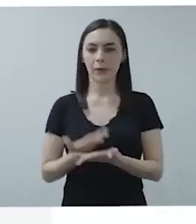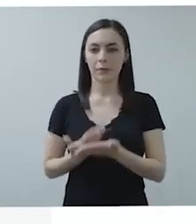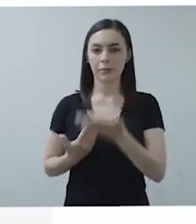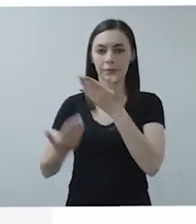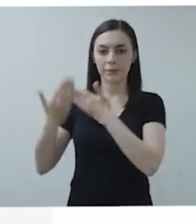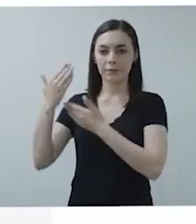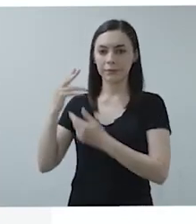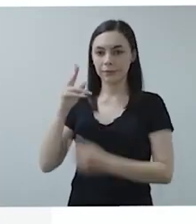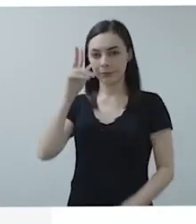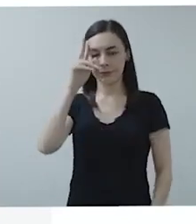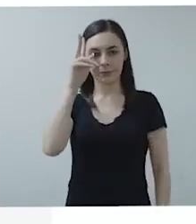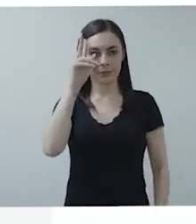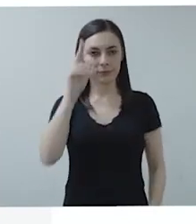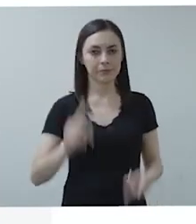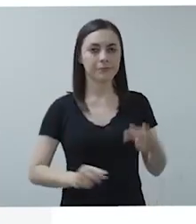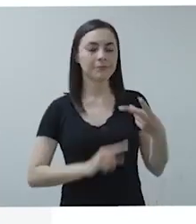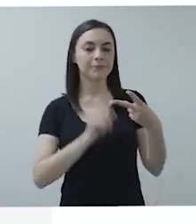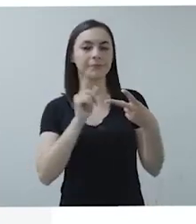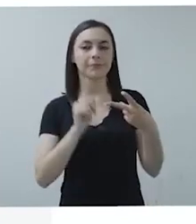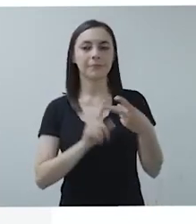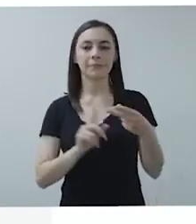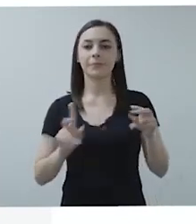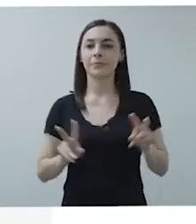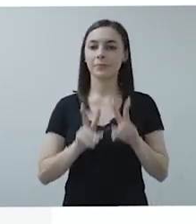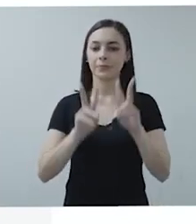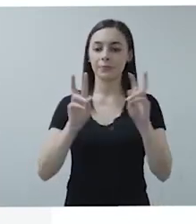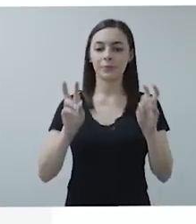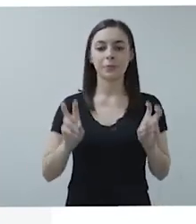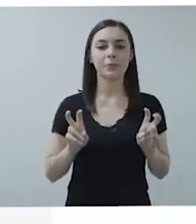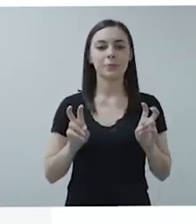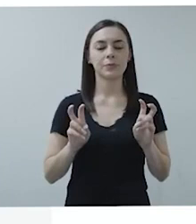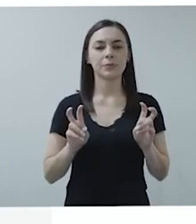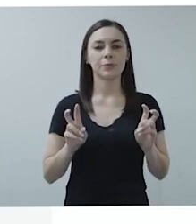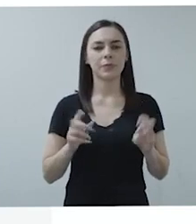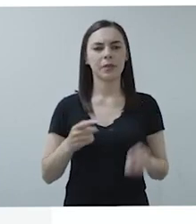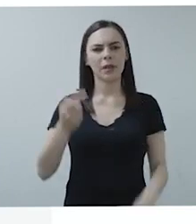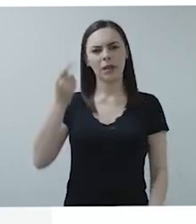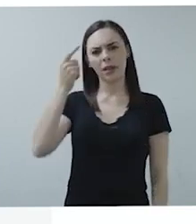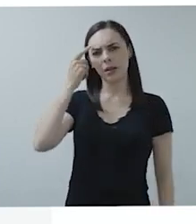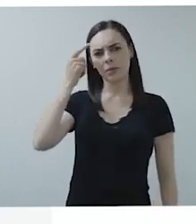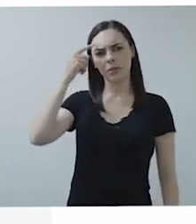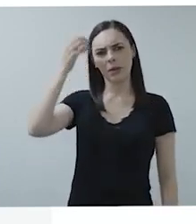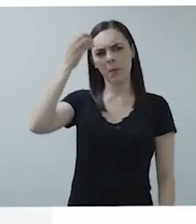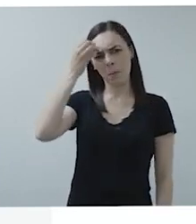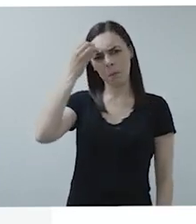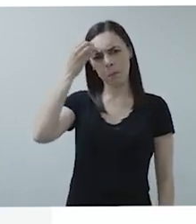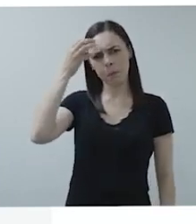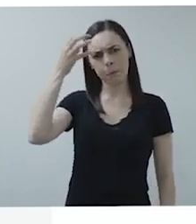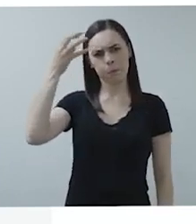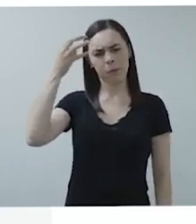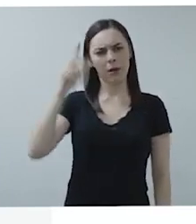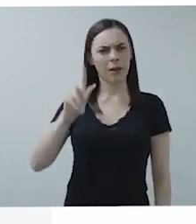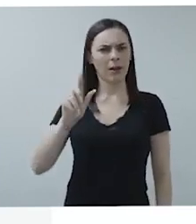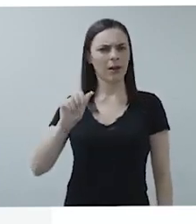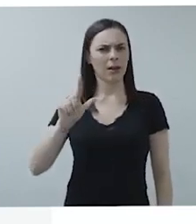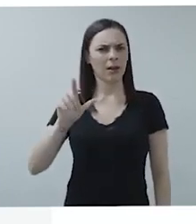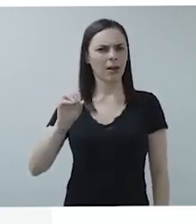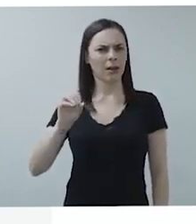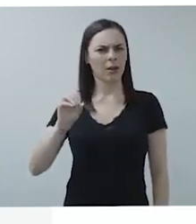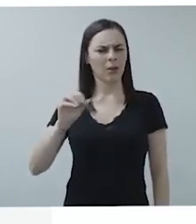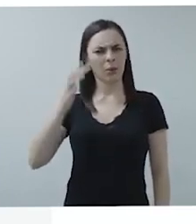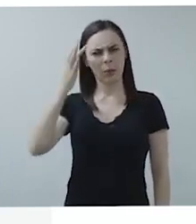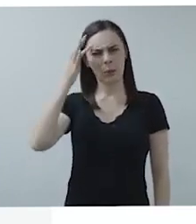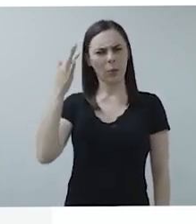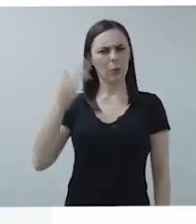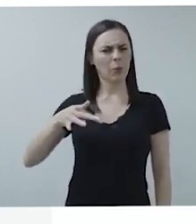anterior. Vamos falar sobre galo na cabeça. Que dor! Que